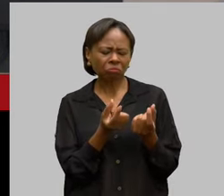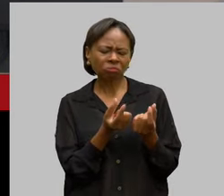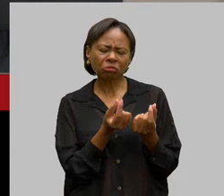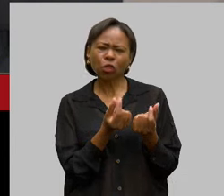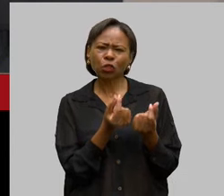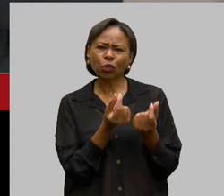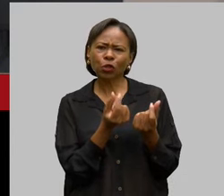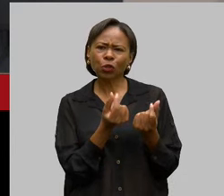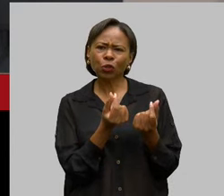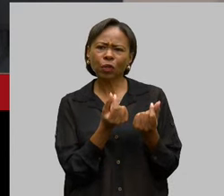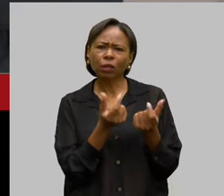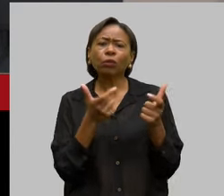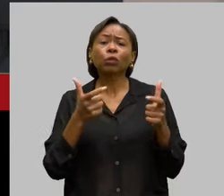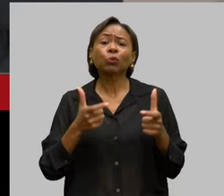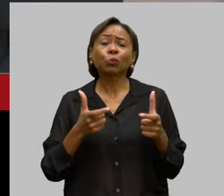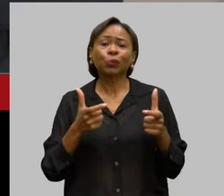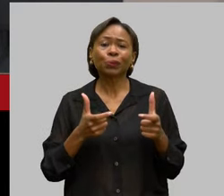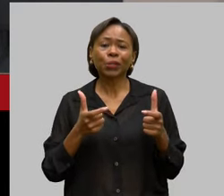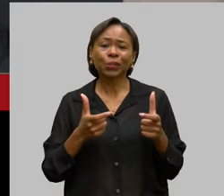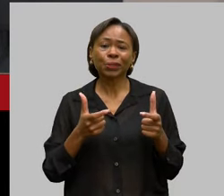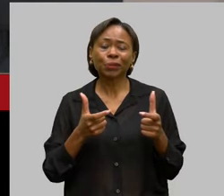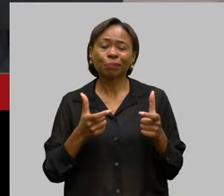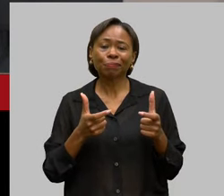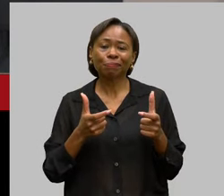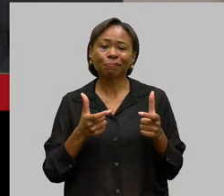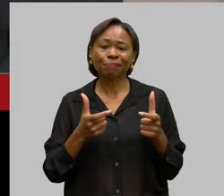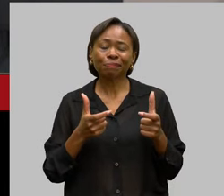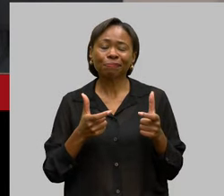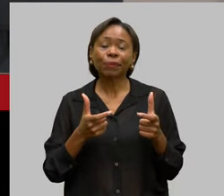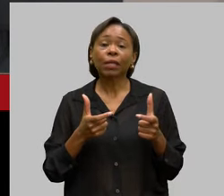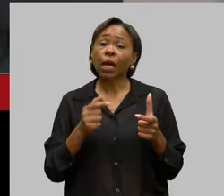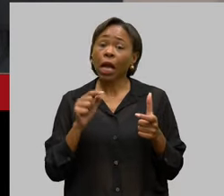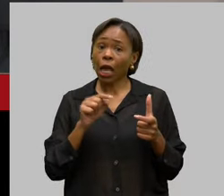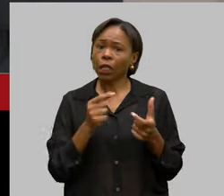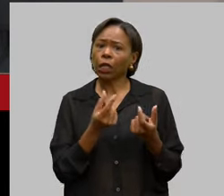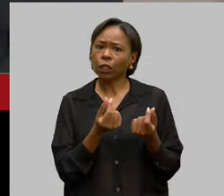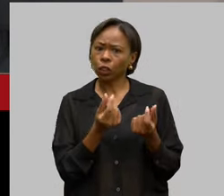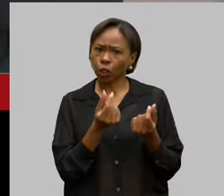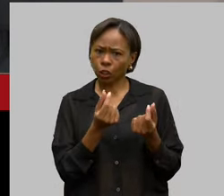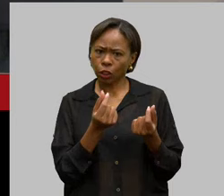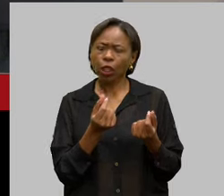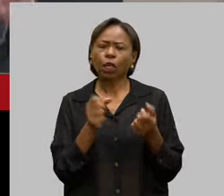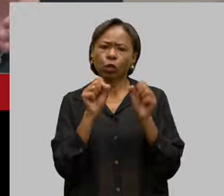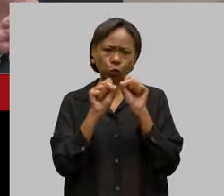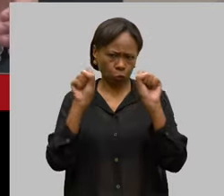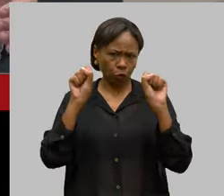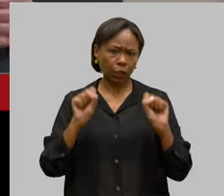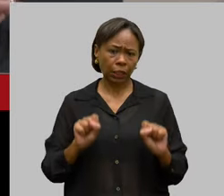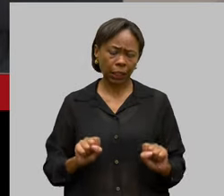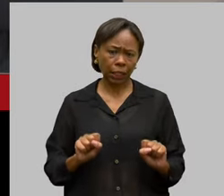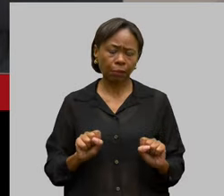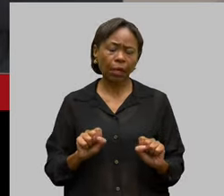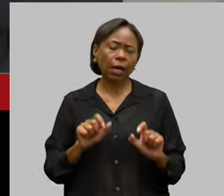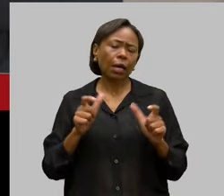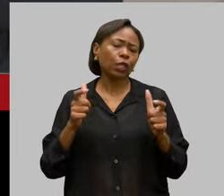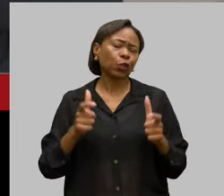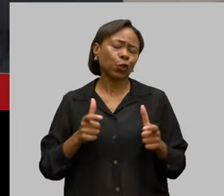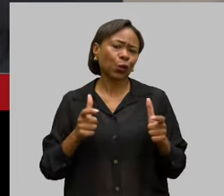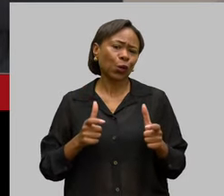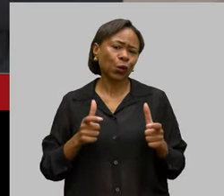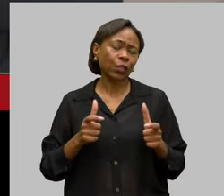dinheiro naturalmente no na questão do sistema vem da geração presente e da